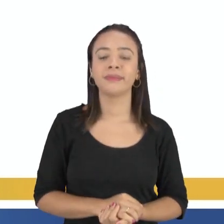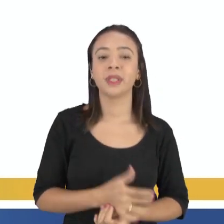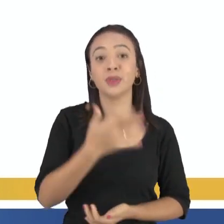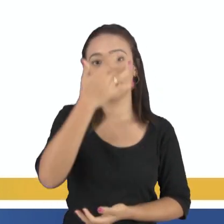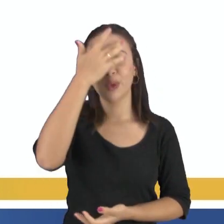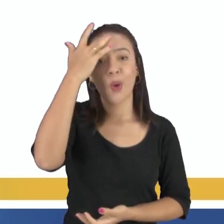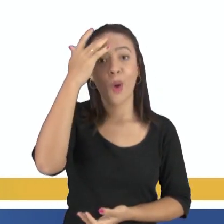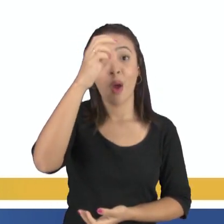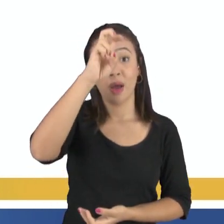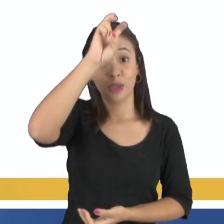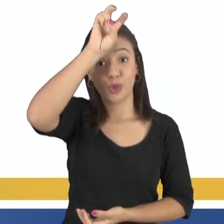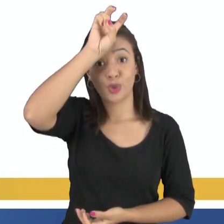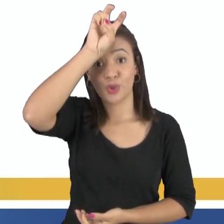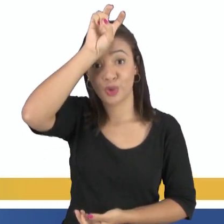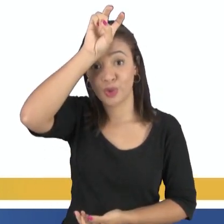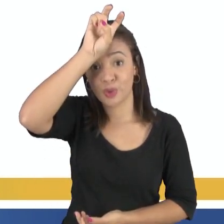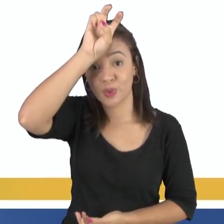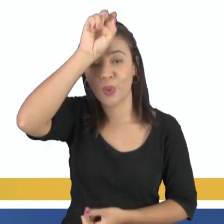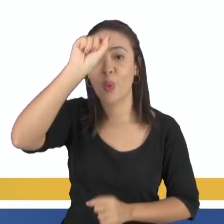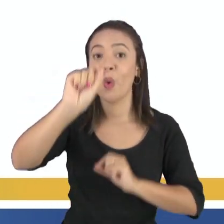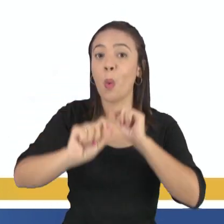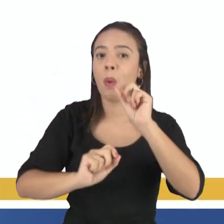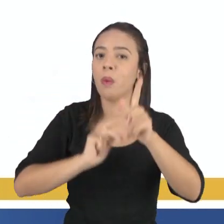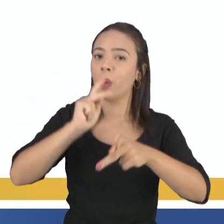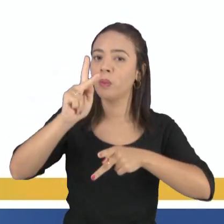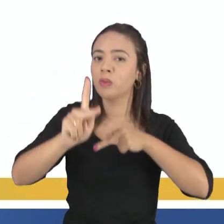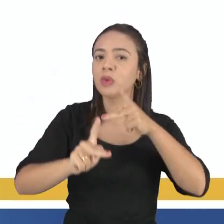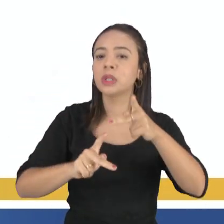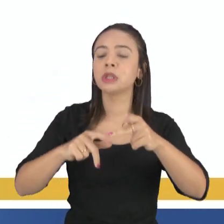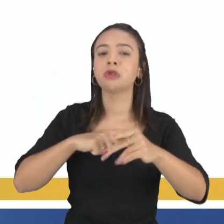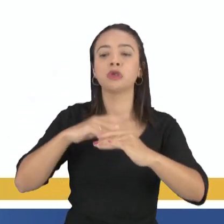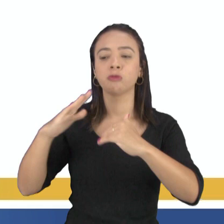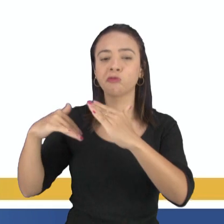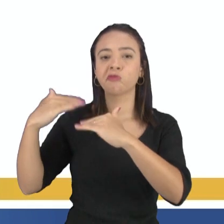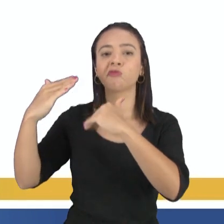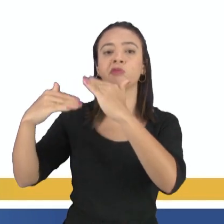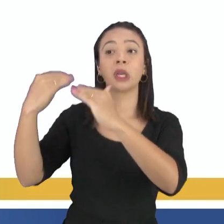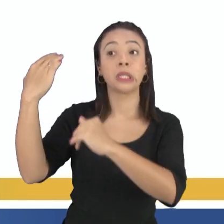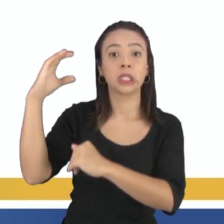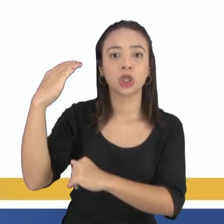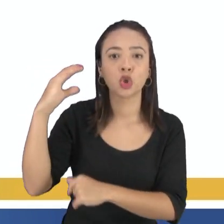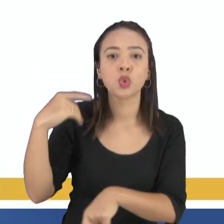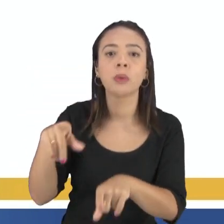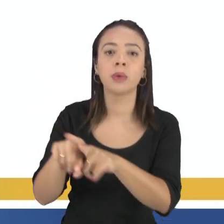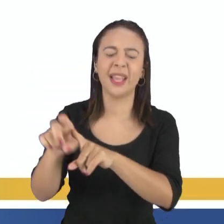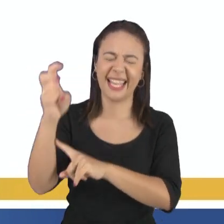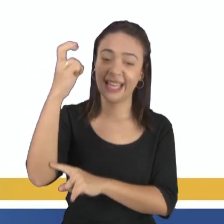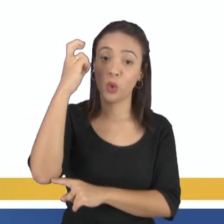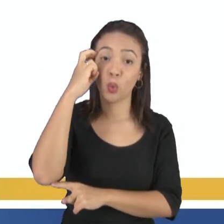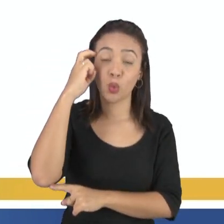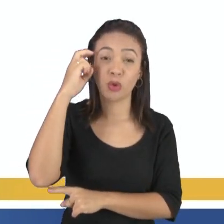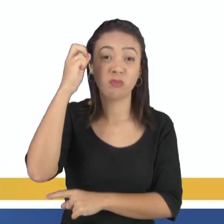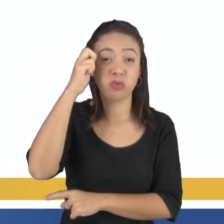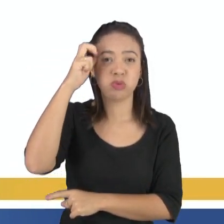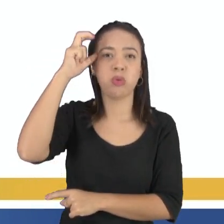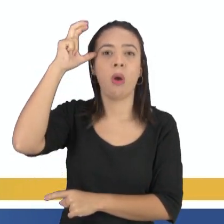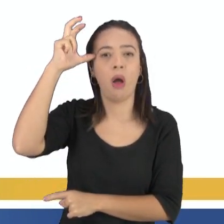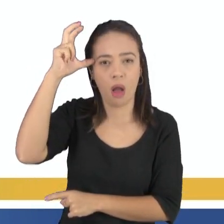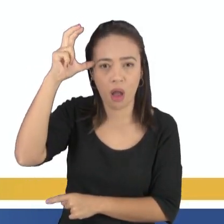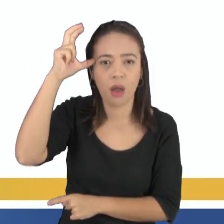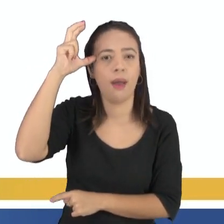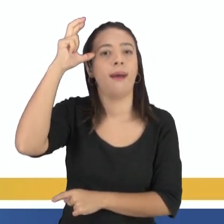os egípcios, Que era um povo bastante desenvolvido nas ciências, nas culturas, nos